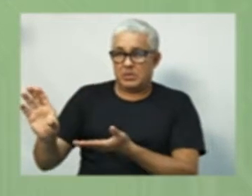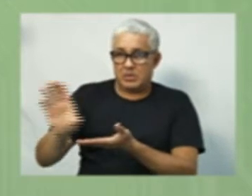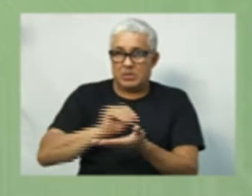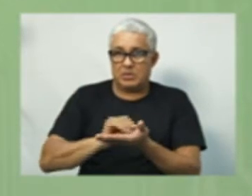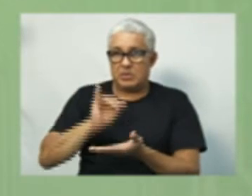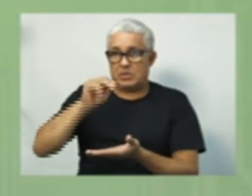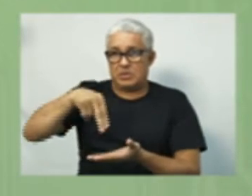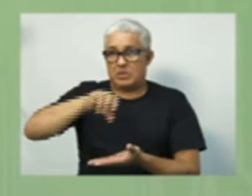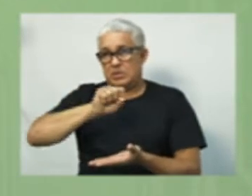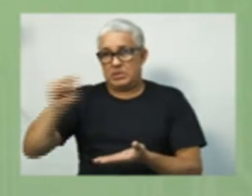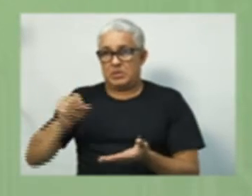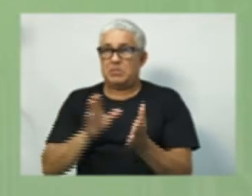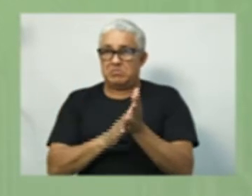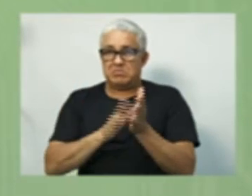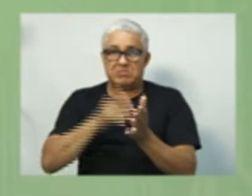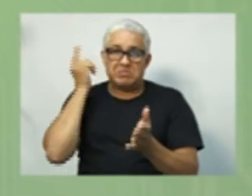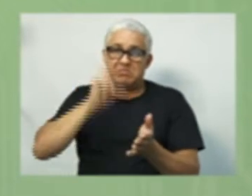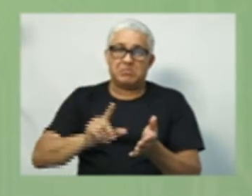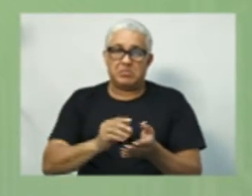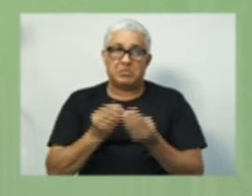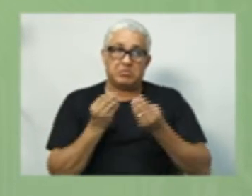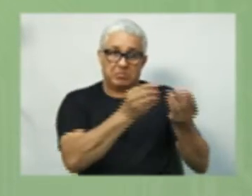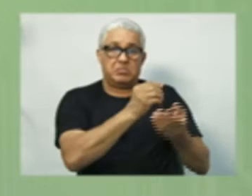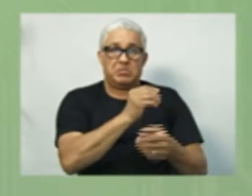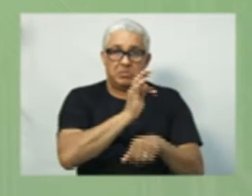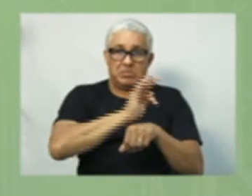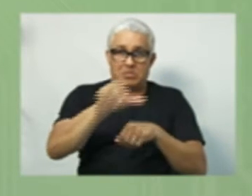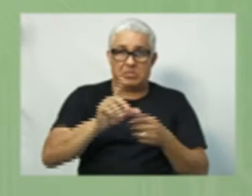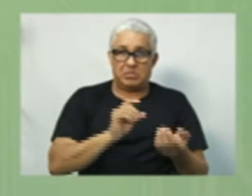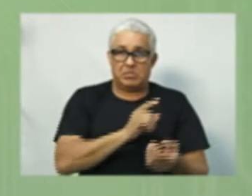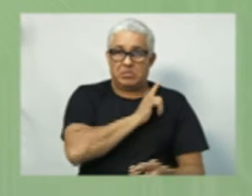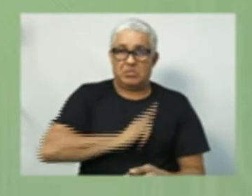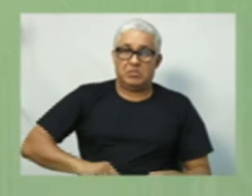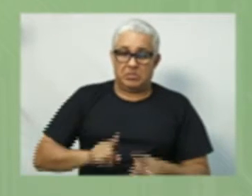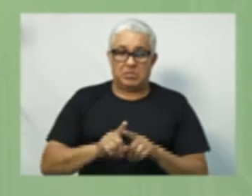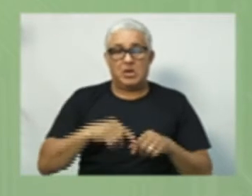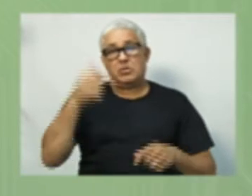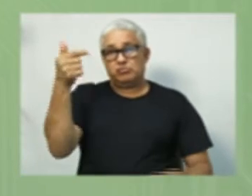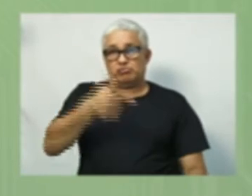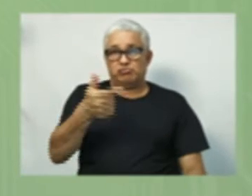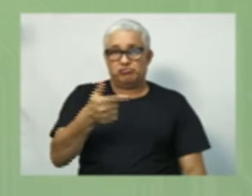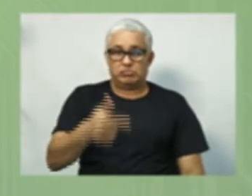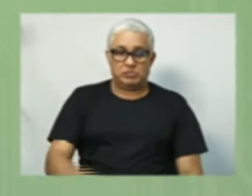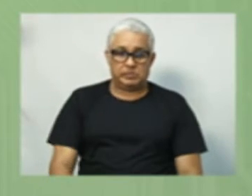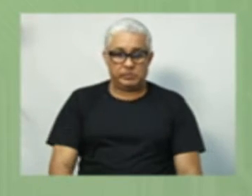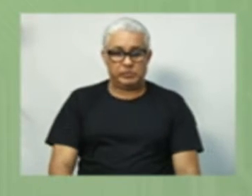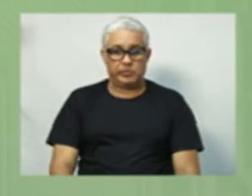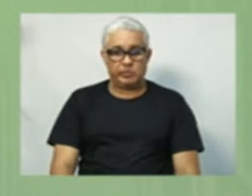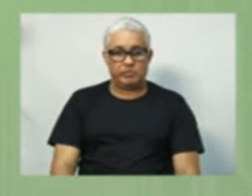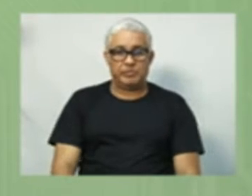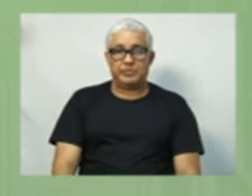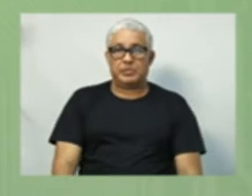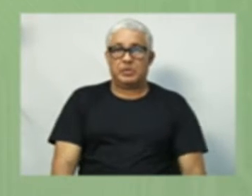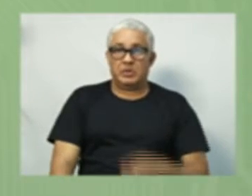Muito bem, parabéns para quem acertou, mas vamos para a próxima, porque o tempo não para. Então vamos